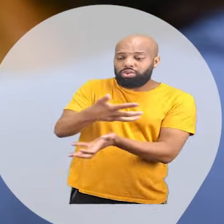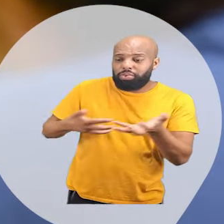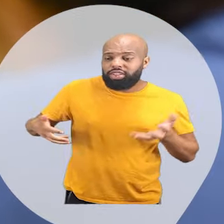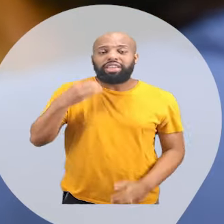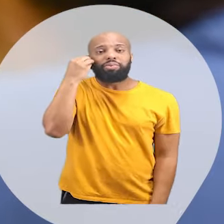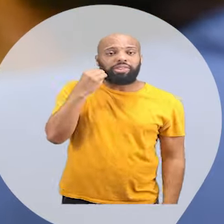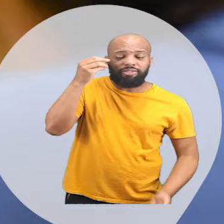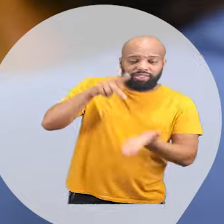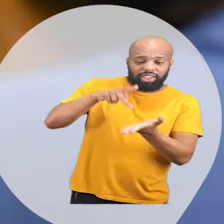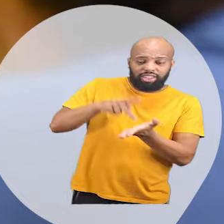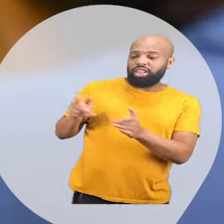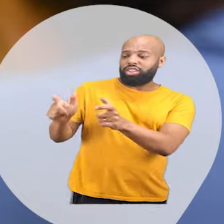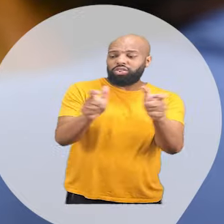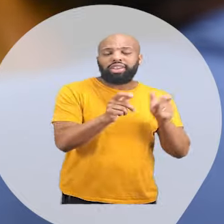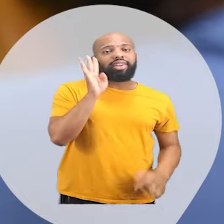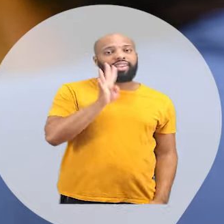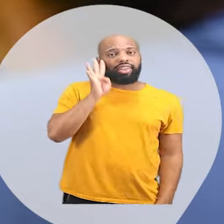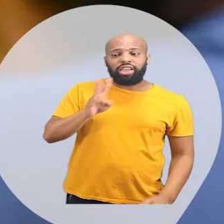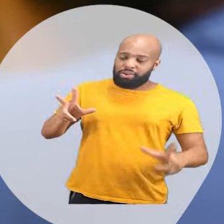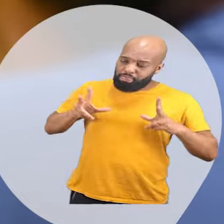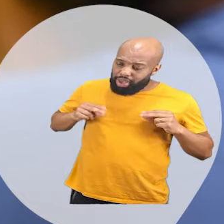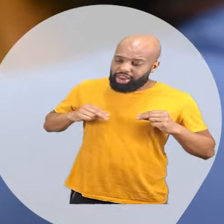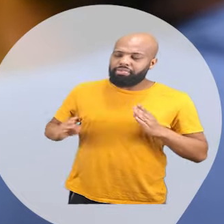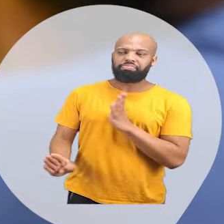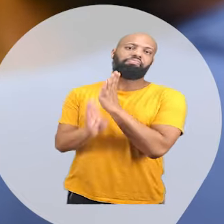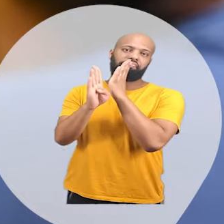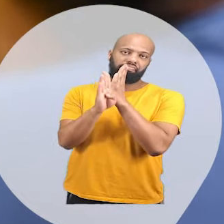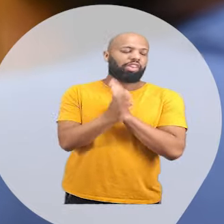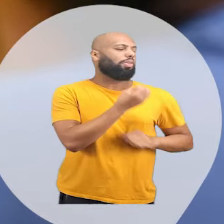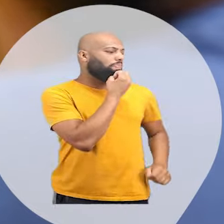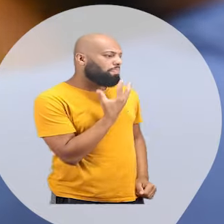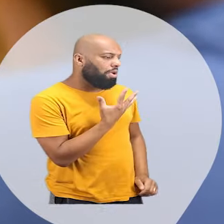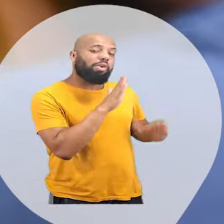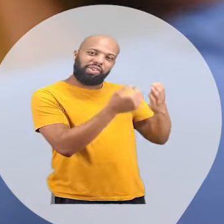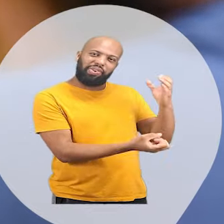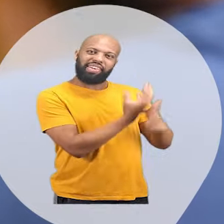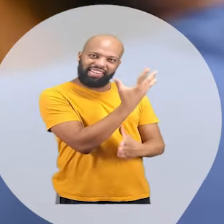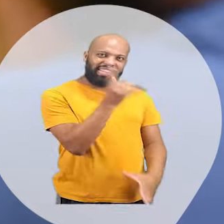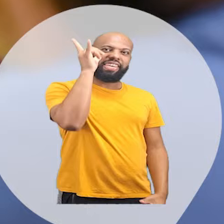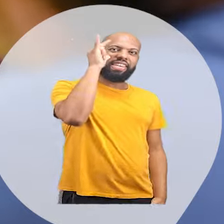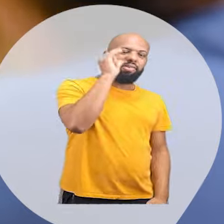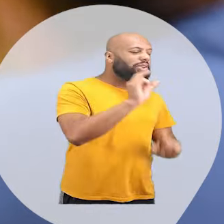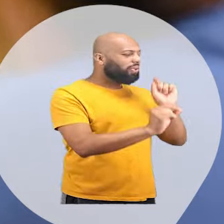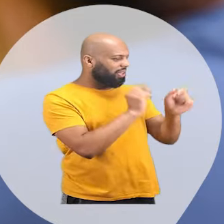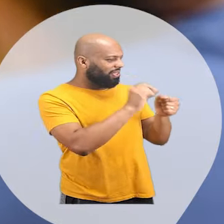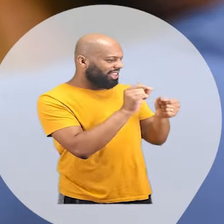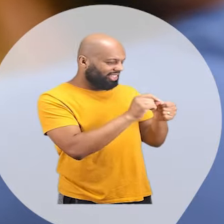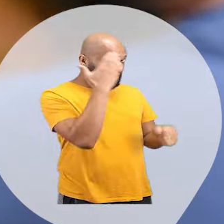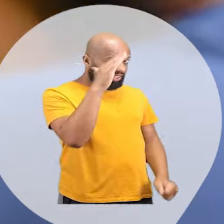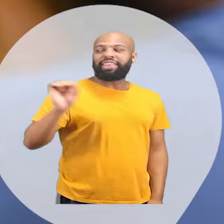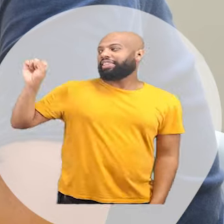compartilhar experiências reais de lugares Ilegais que merecem ser descobertas E aí nasce o que fazer Curitiba